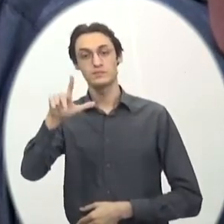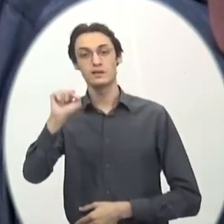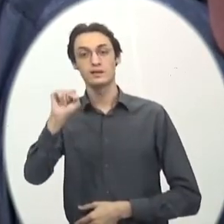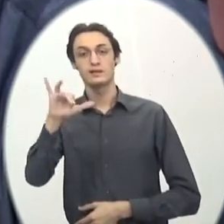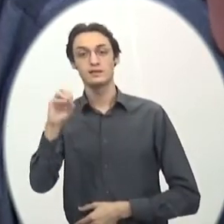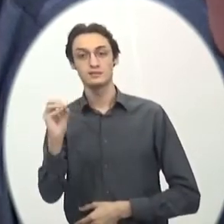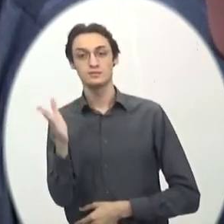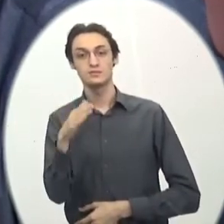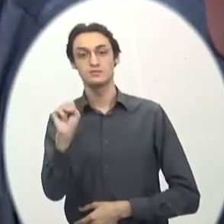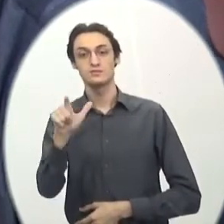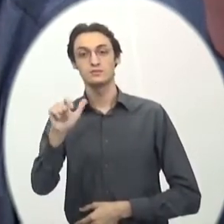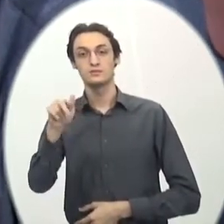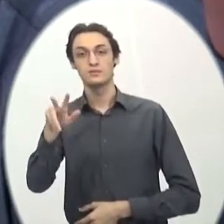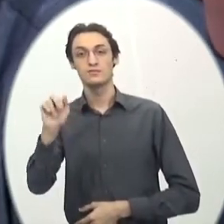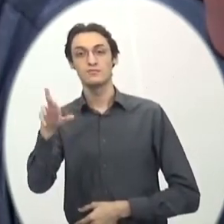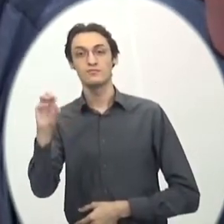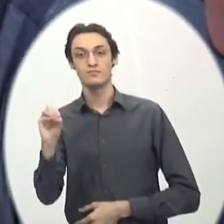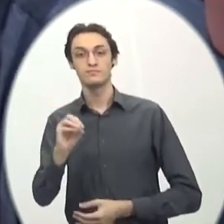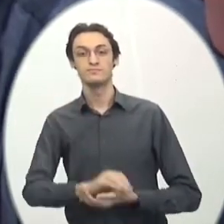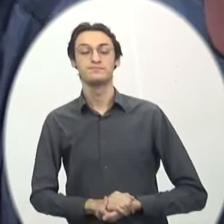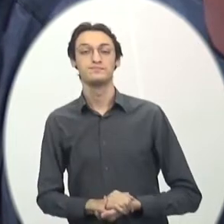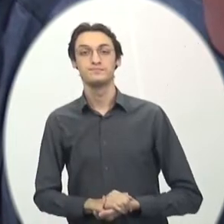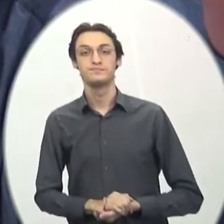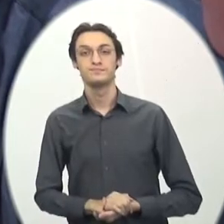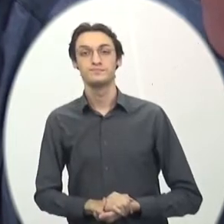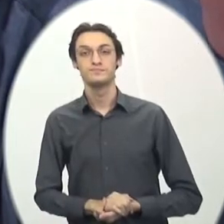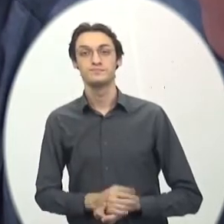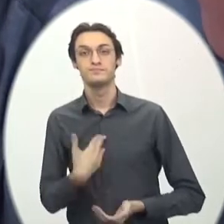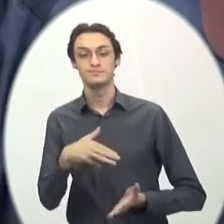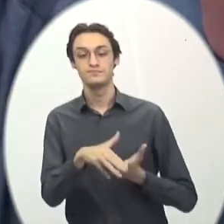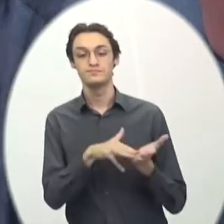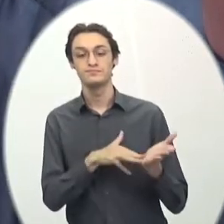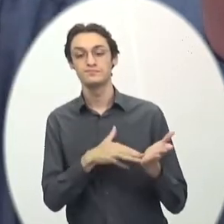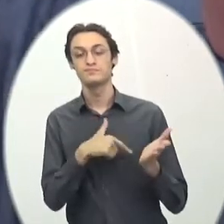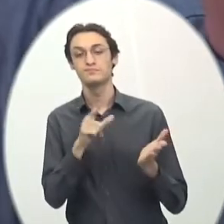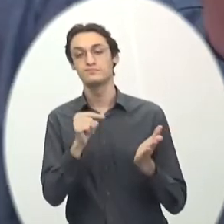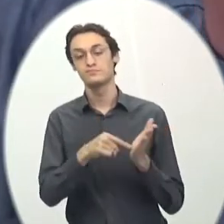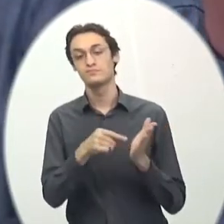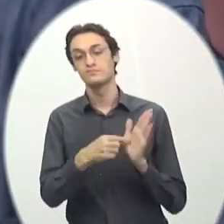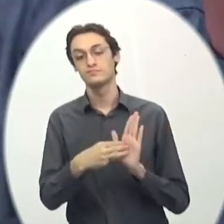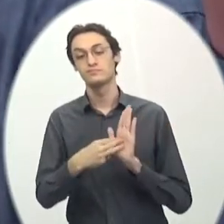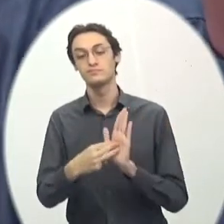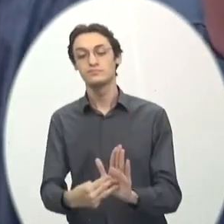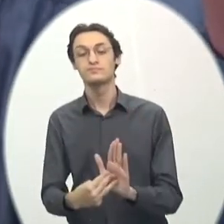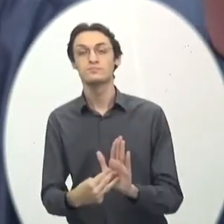municipal. Esse memorando...